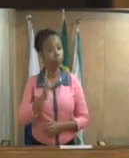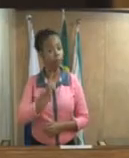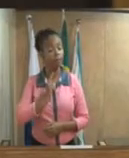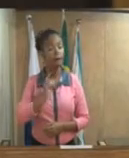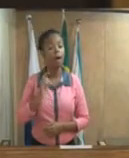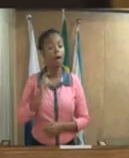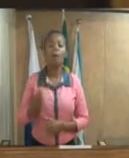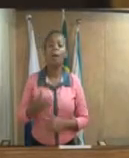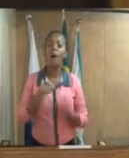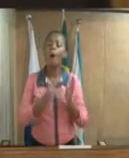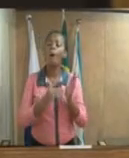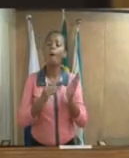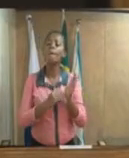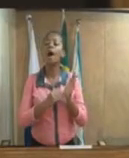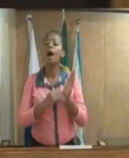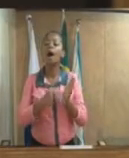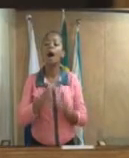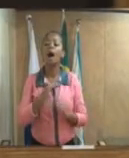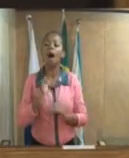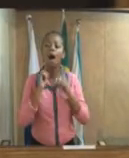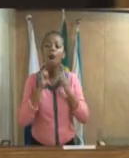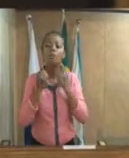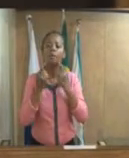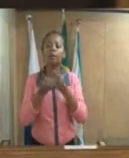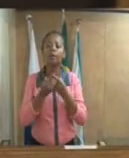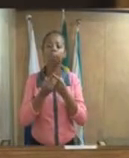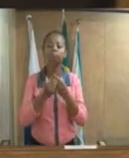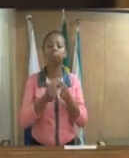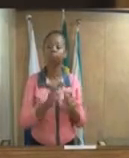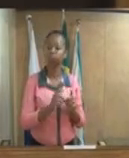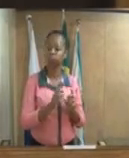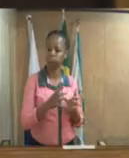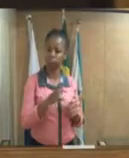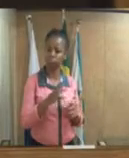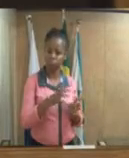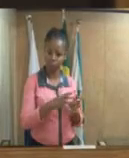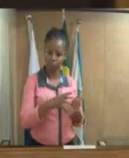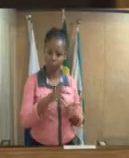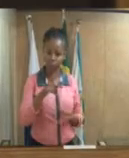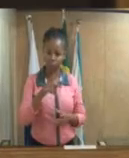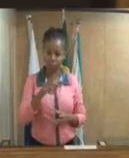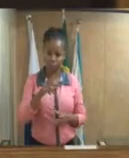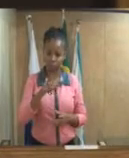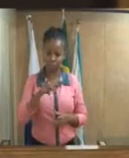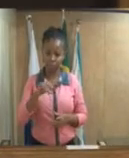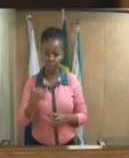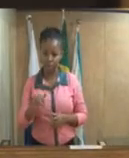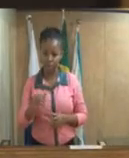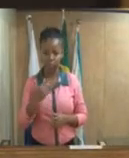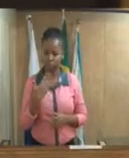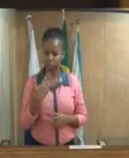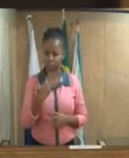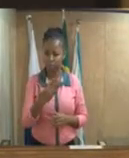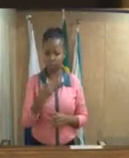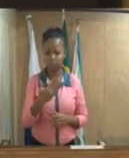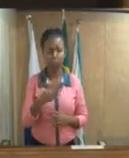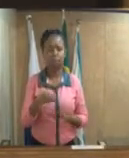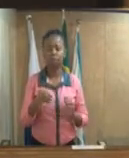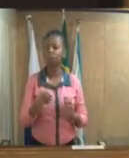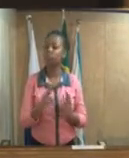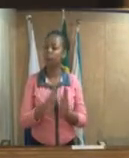relação à CPI. A mesa diretora, de acordo com o nosso regimento, que é a